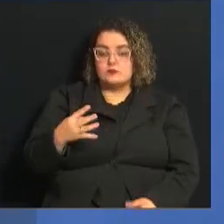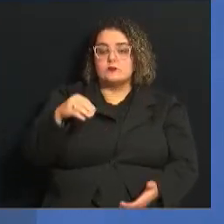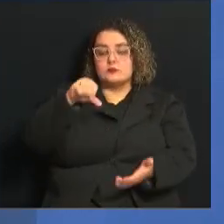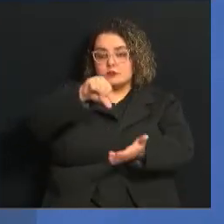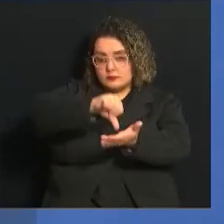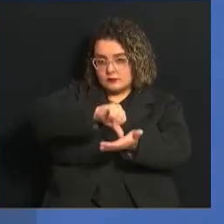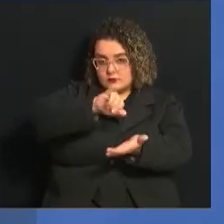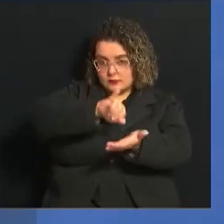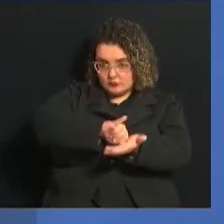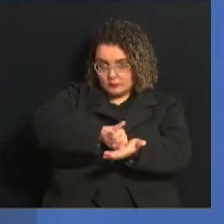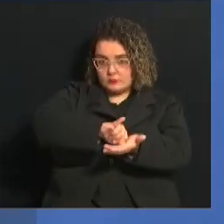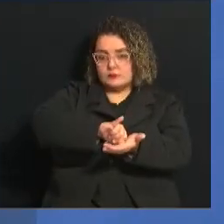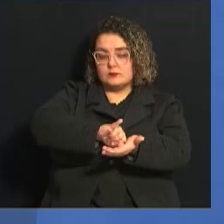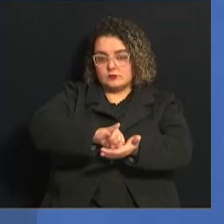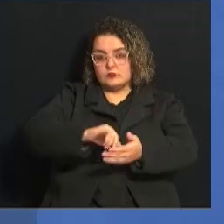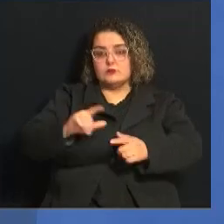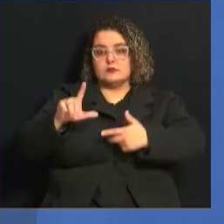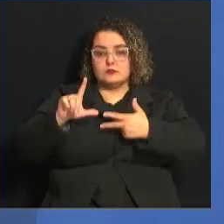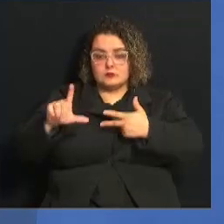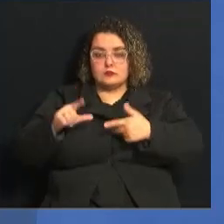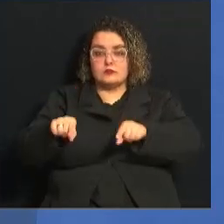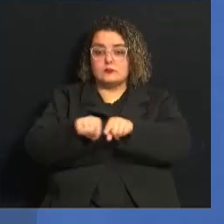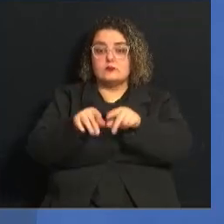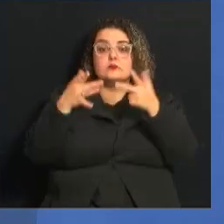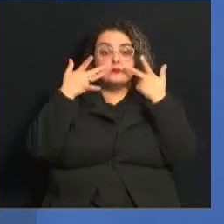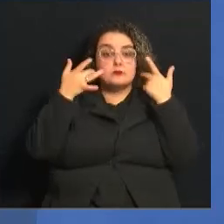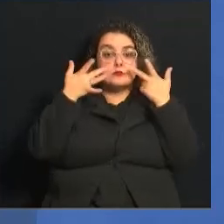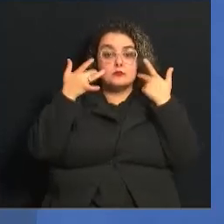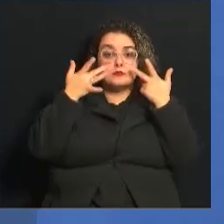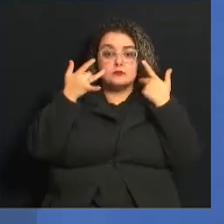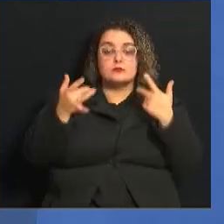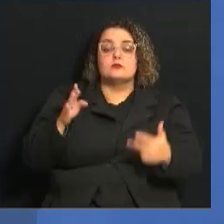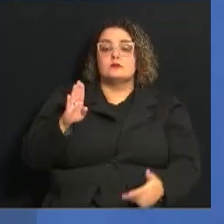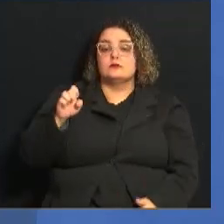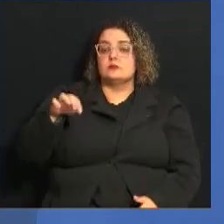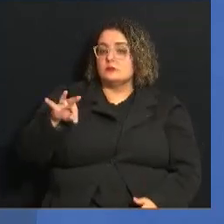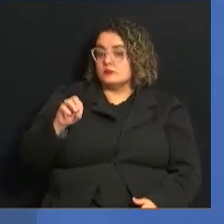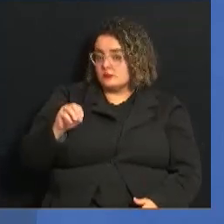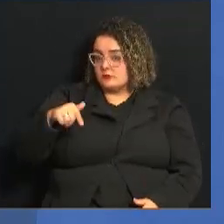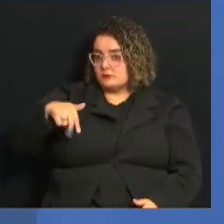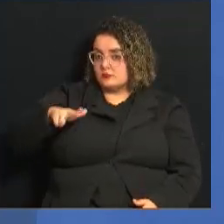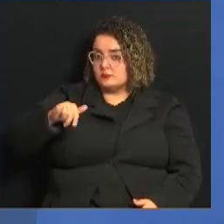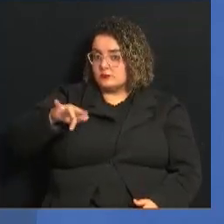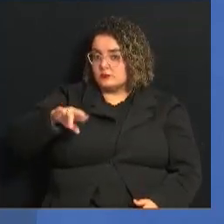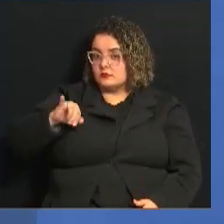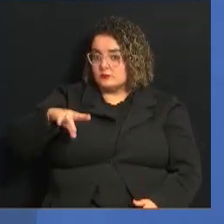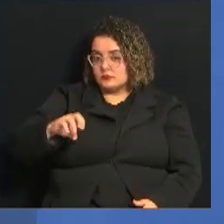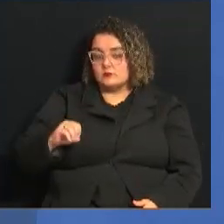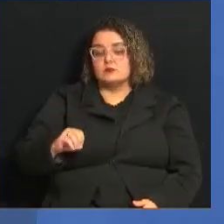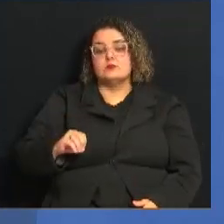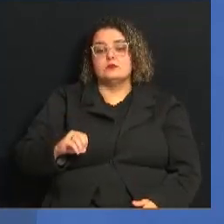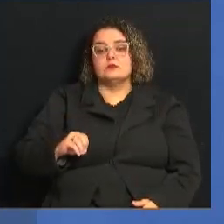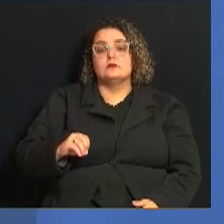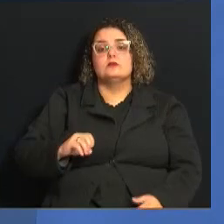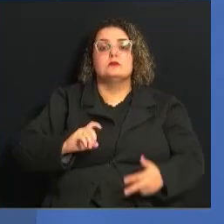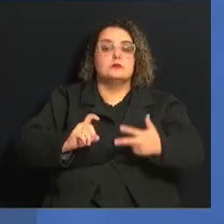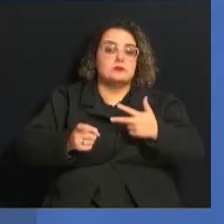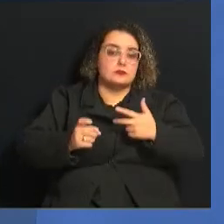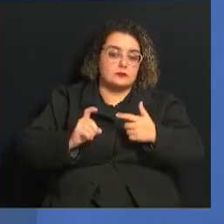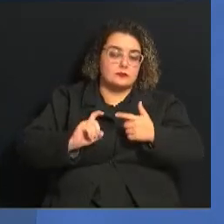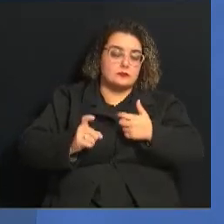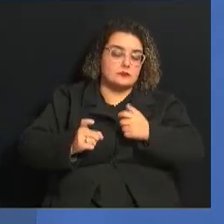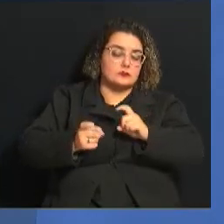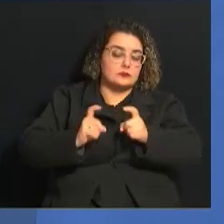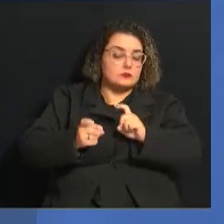do legislativo e lá no teatro Bento Quirino onde acontecem as reuniões da Câmara Municipal que fica na